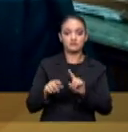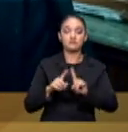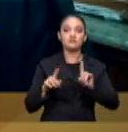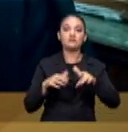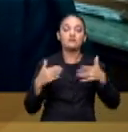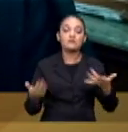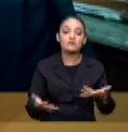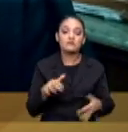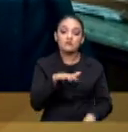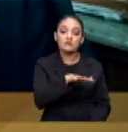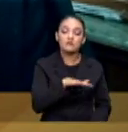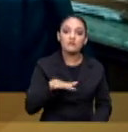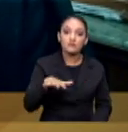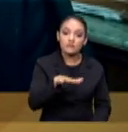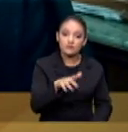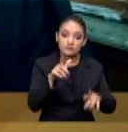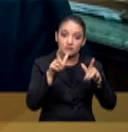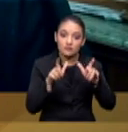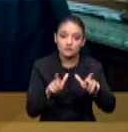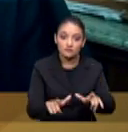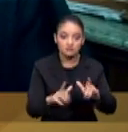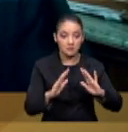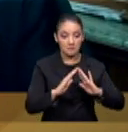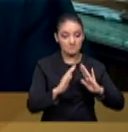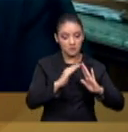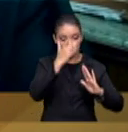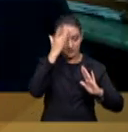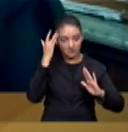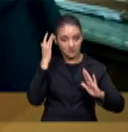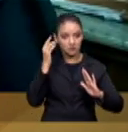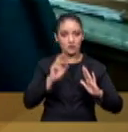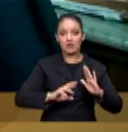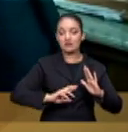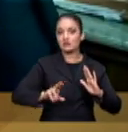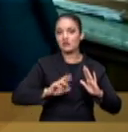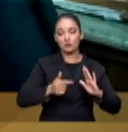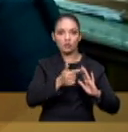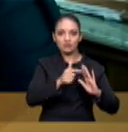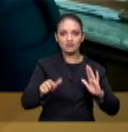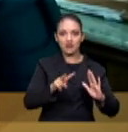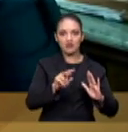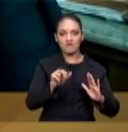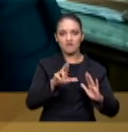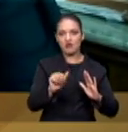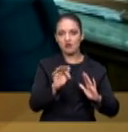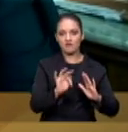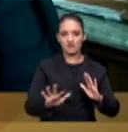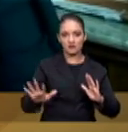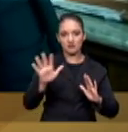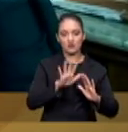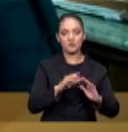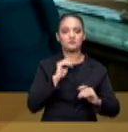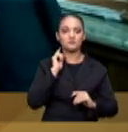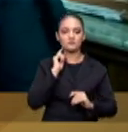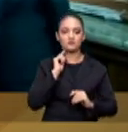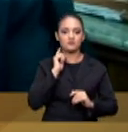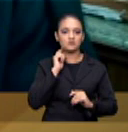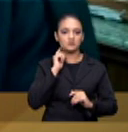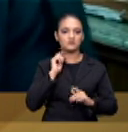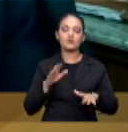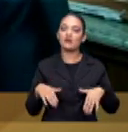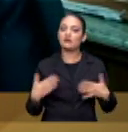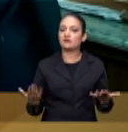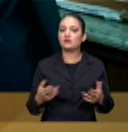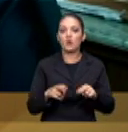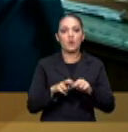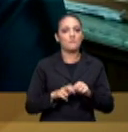comarca do domicílio do segurado não for sede de vara federal. Estou a